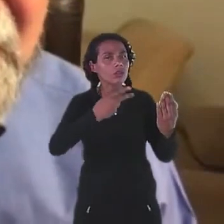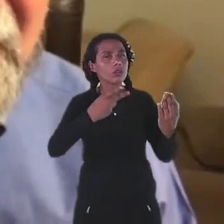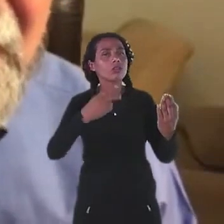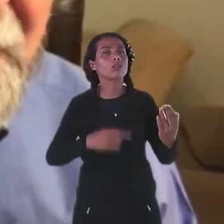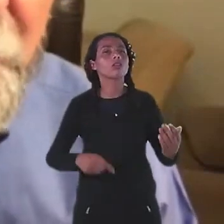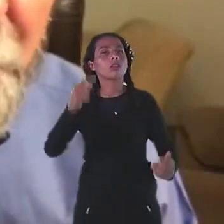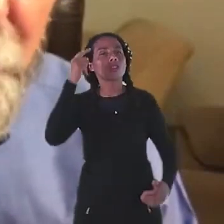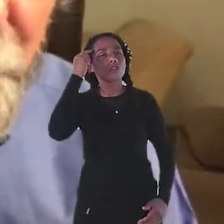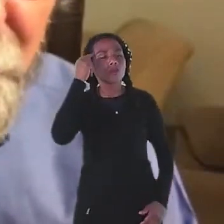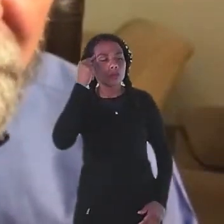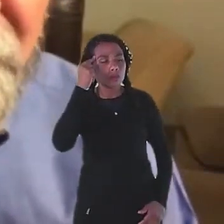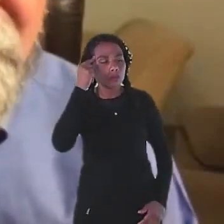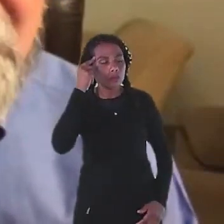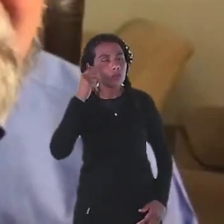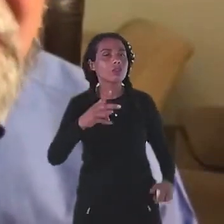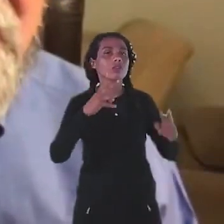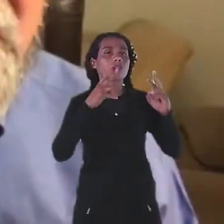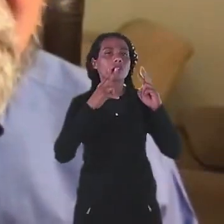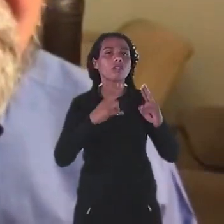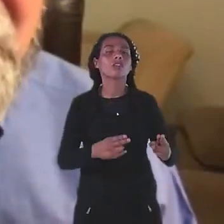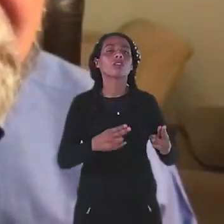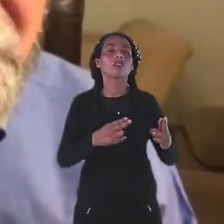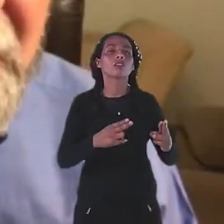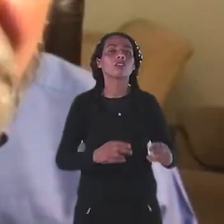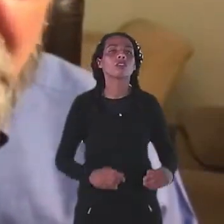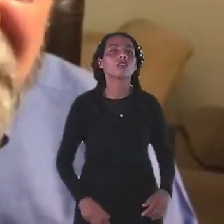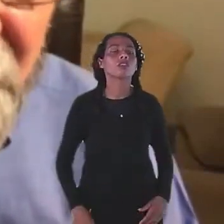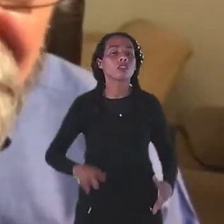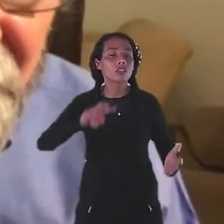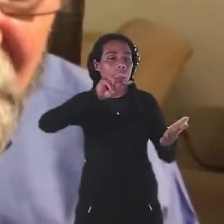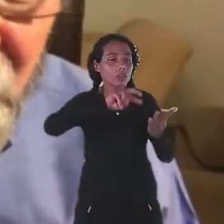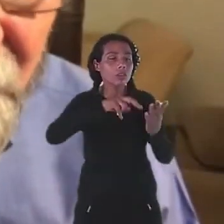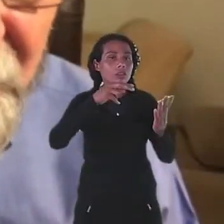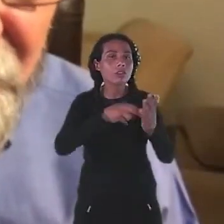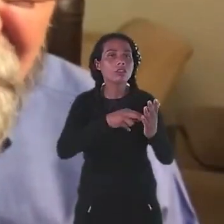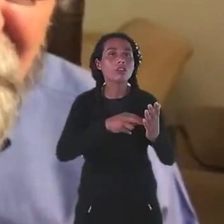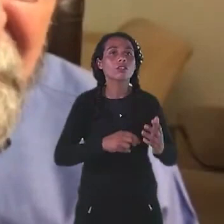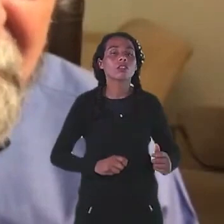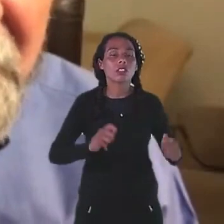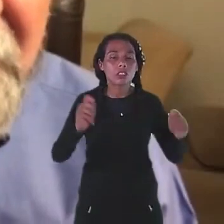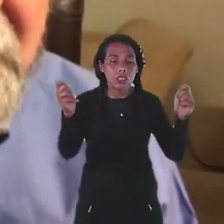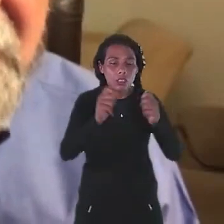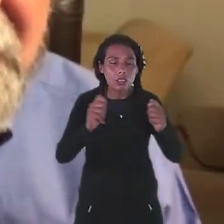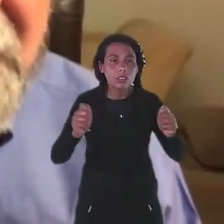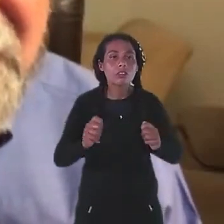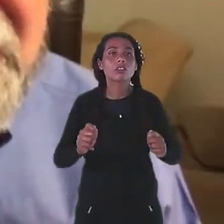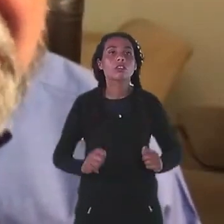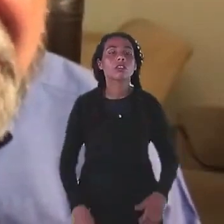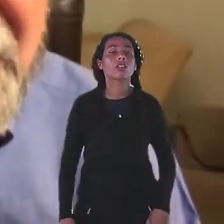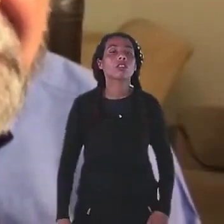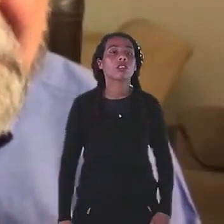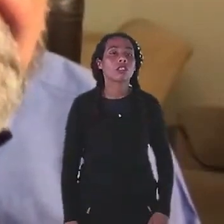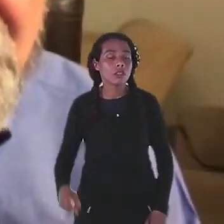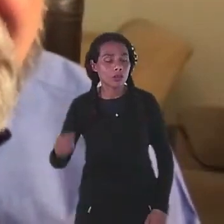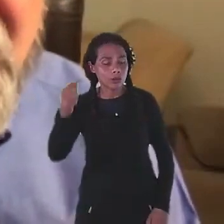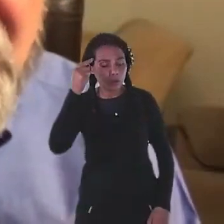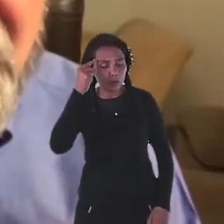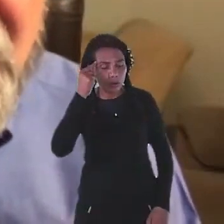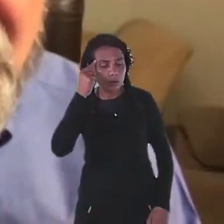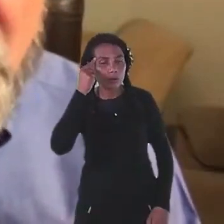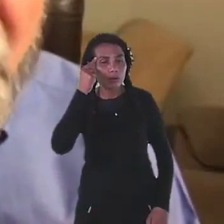descrever que a arte é um produto da mente que nós temos e que a expressão artística ao longo da história